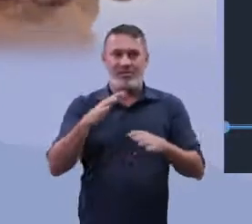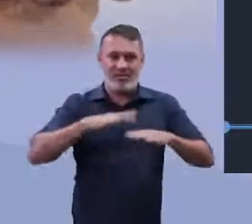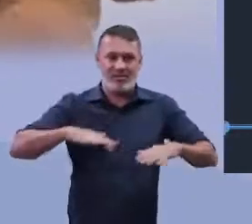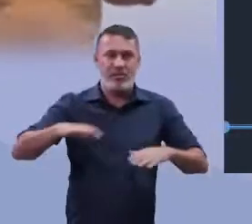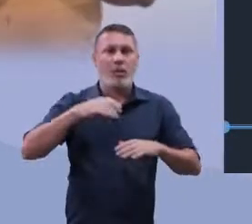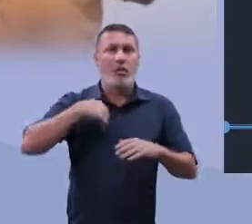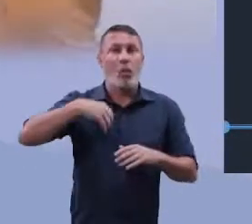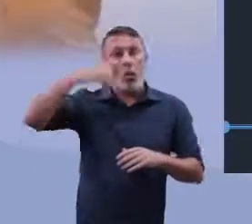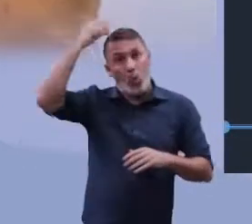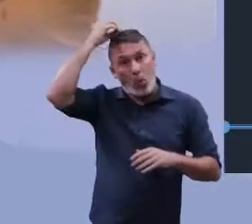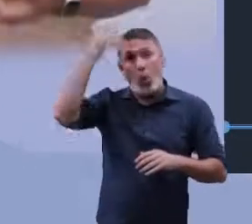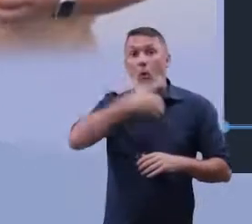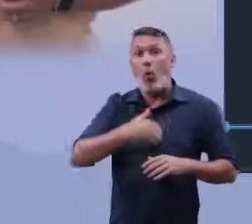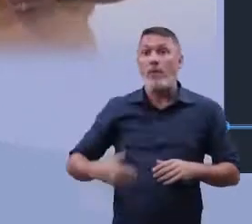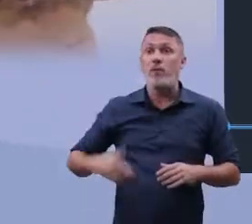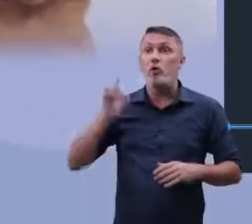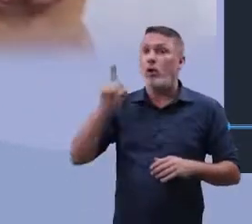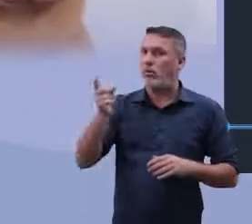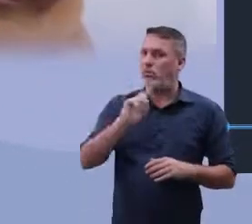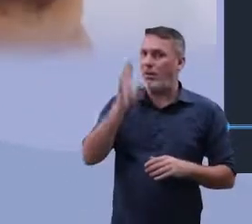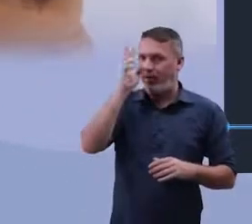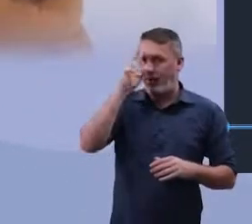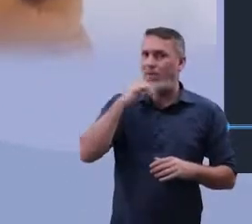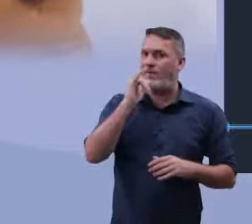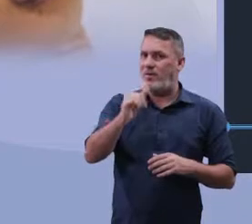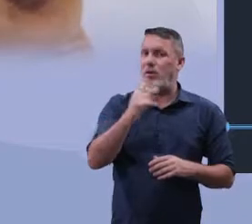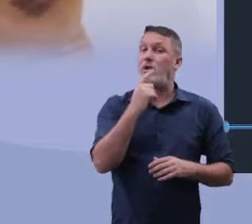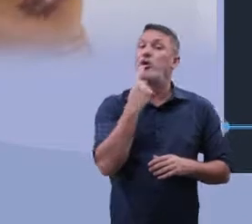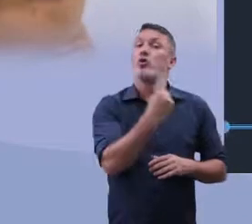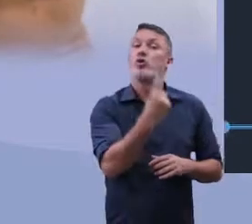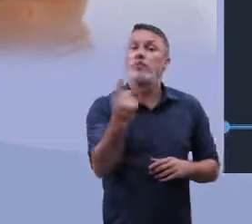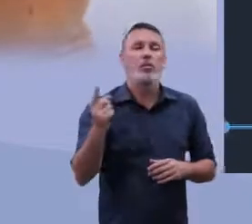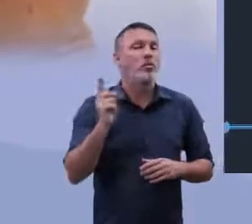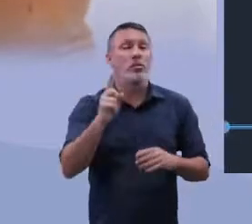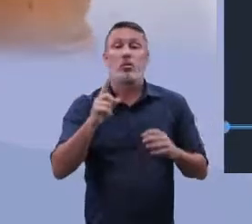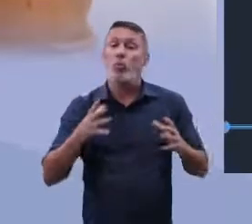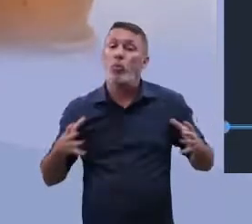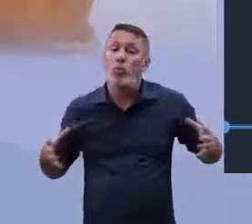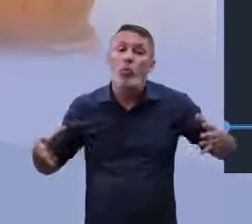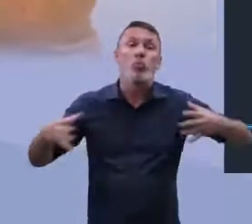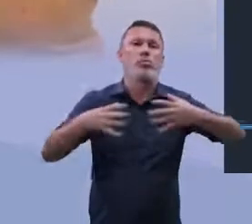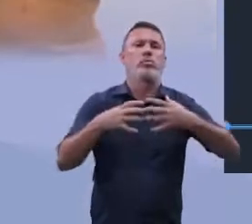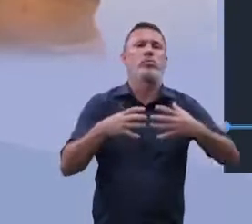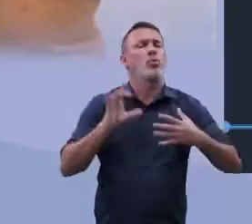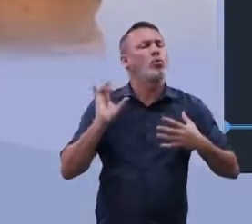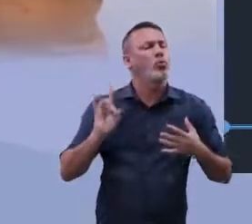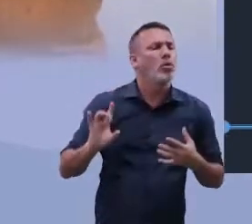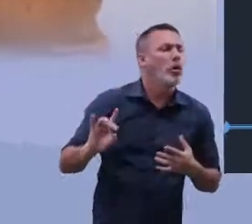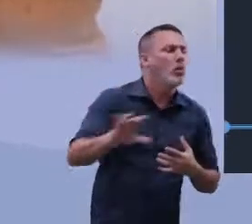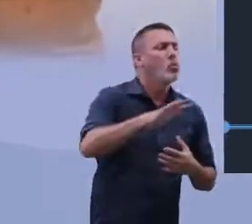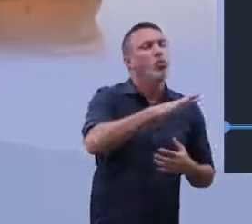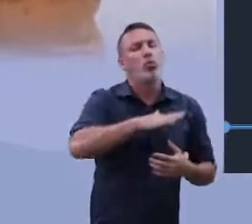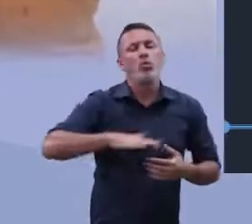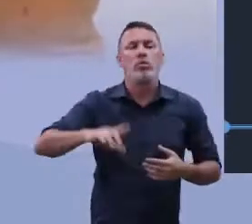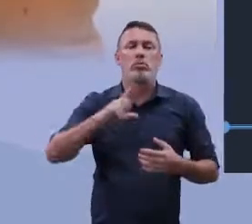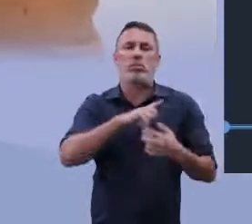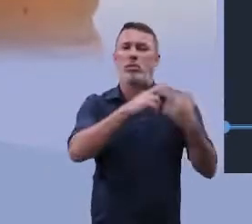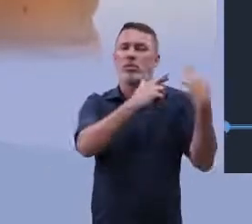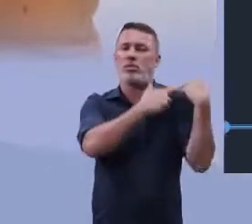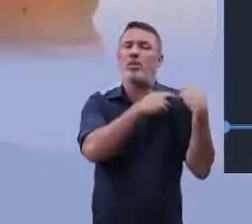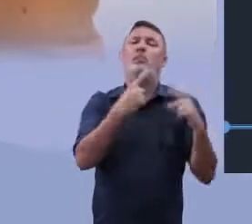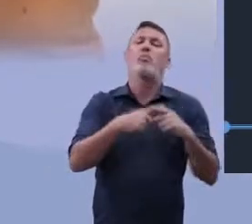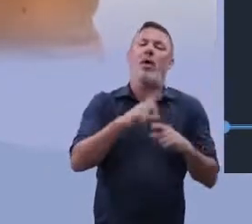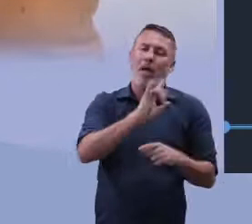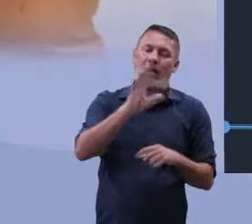trabalhar apenas a culpa do governo ou a culpa individual, mas eu tenho que trabalhar no conjunto. Todos nós temos